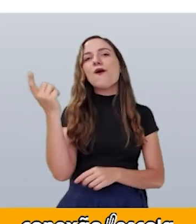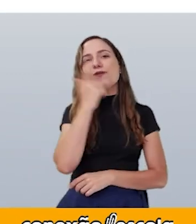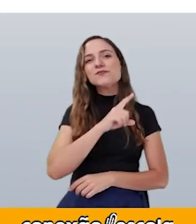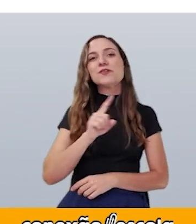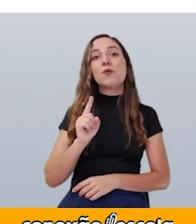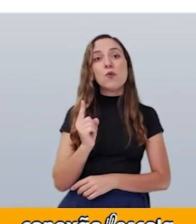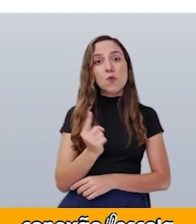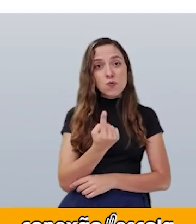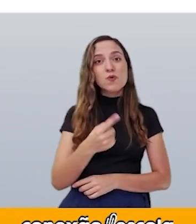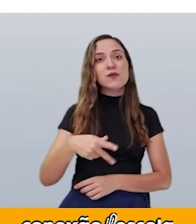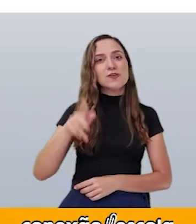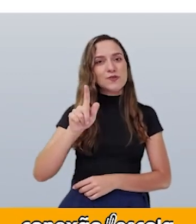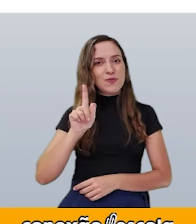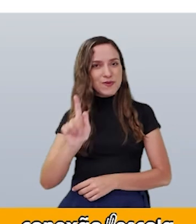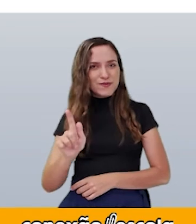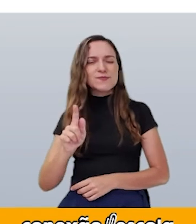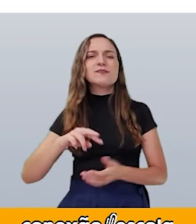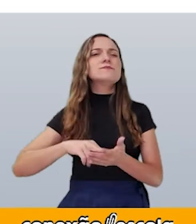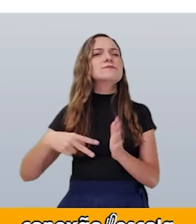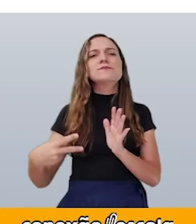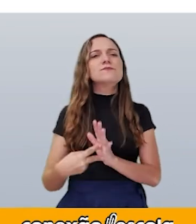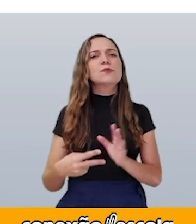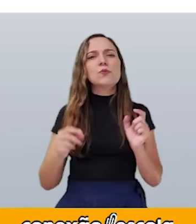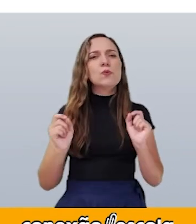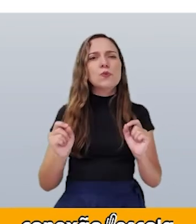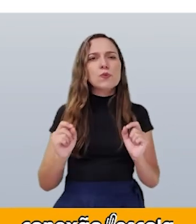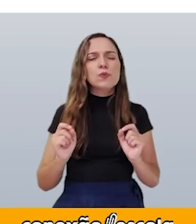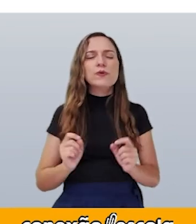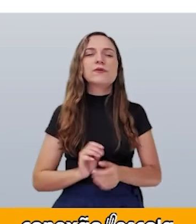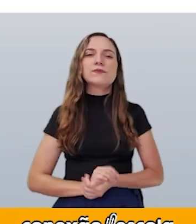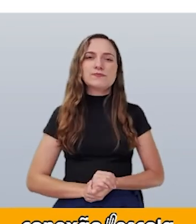quilograma. Então, eu já sei que